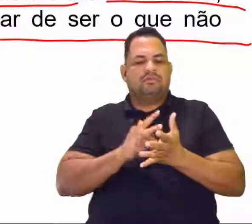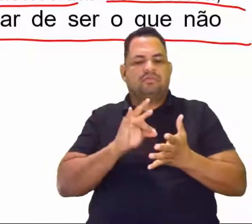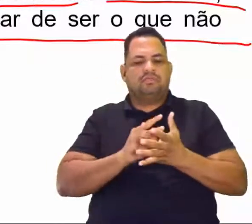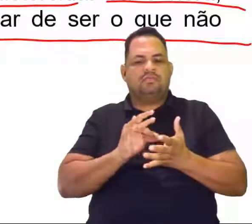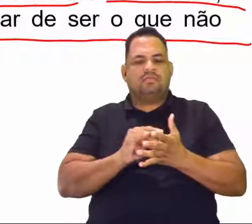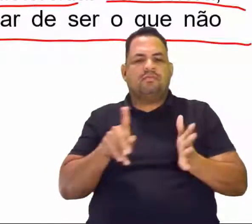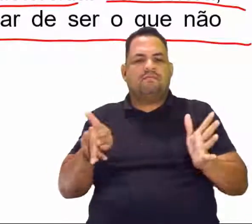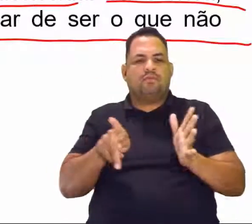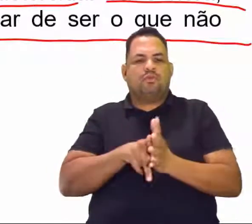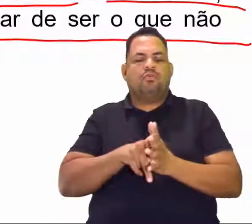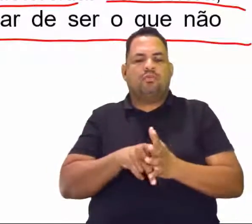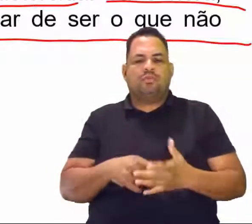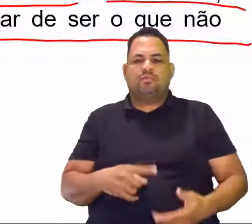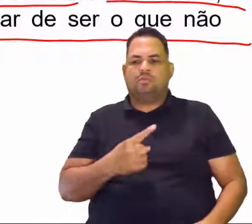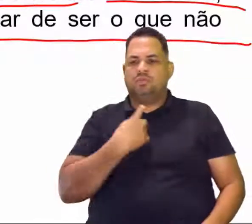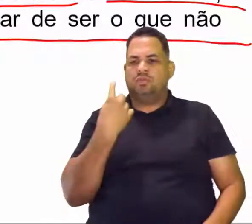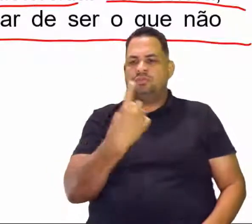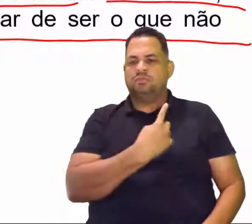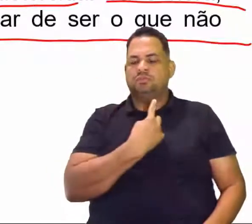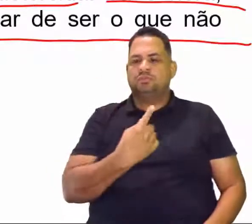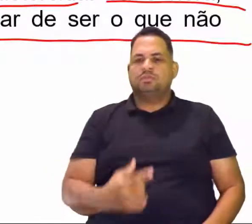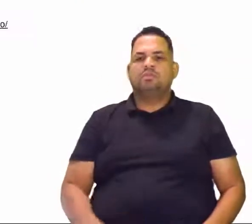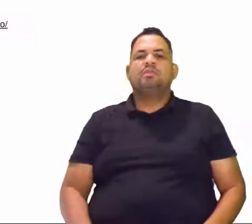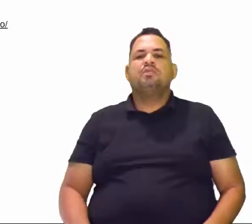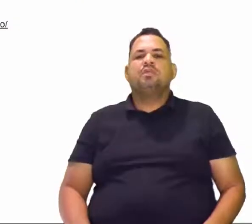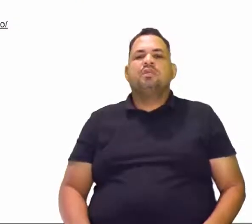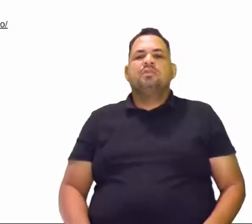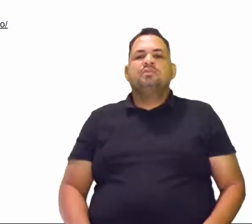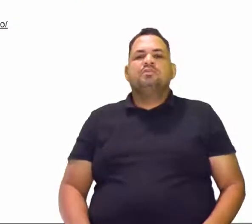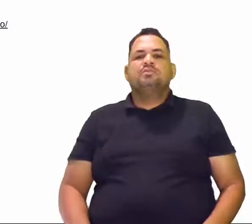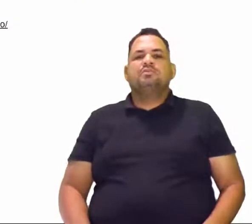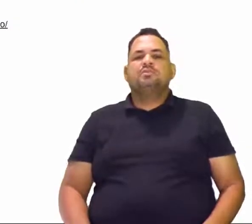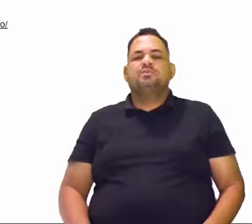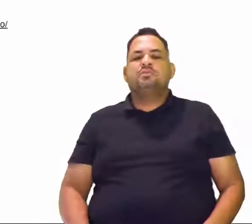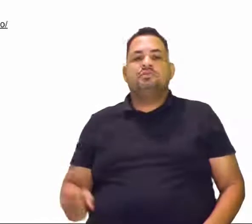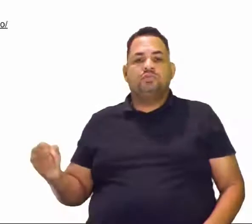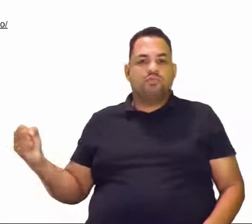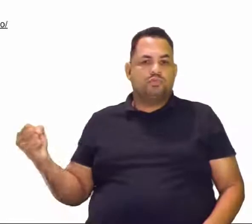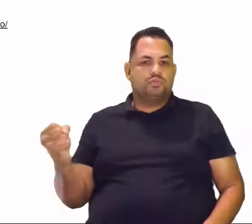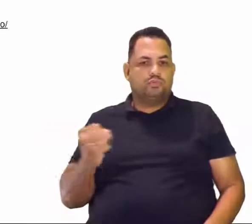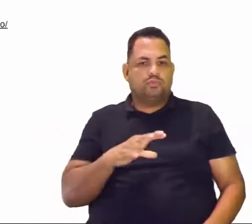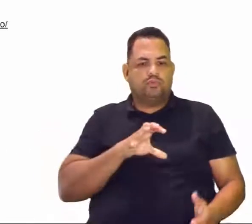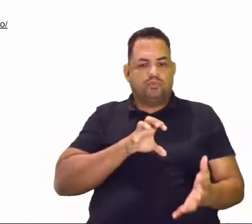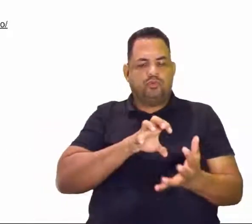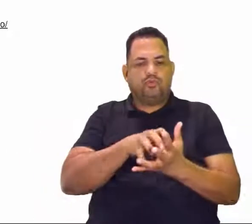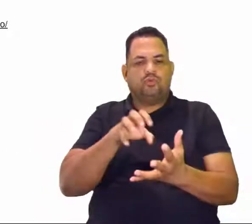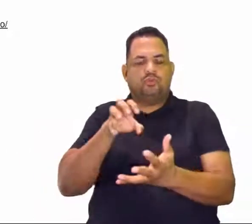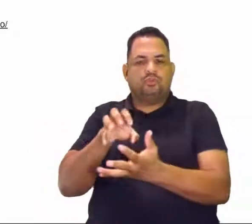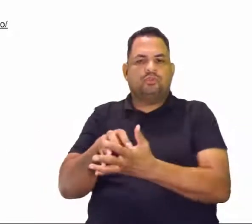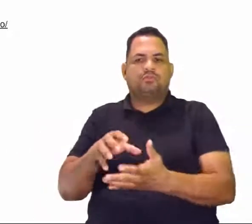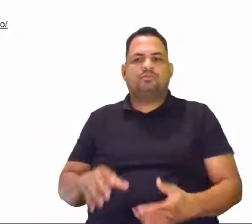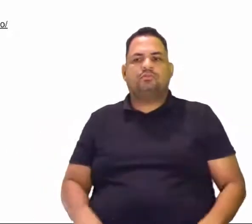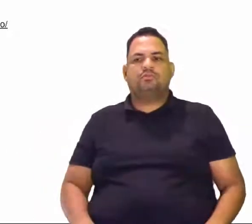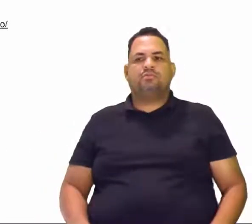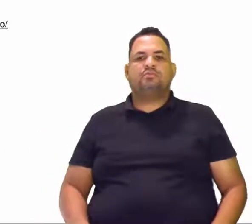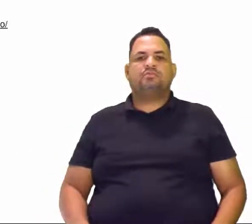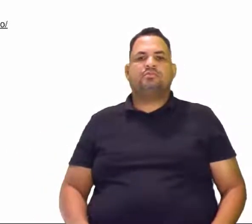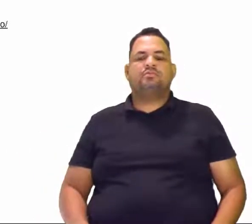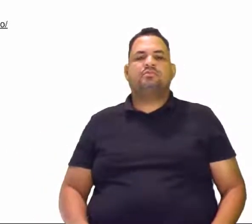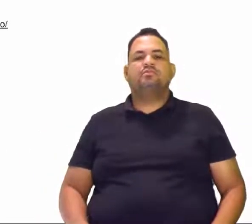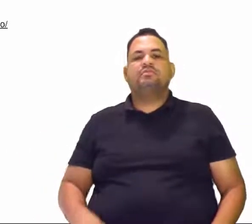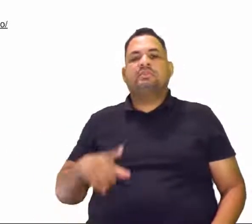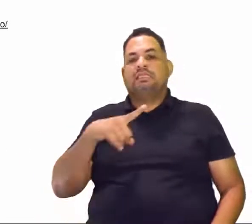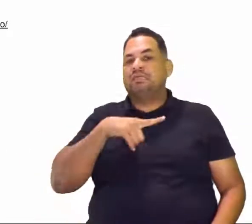e deixar de ser o que nós não somos tá Oi e o quê que vem a ser o neo-colonialismo professora já não bastasse o